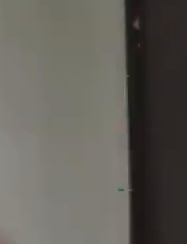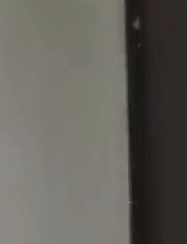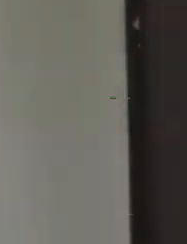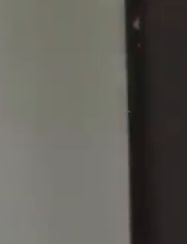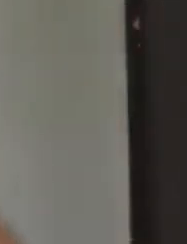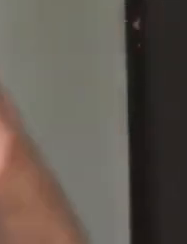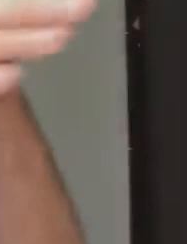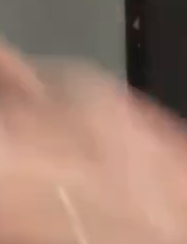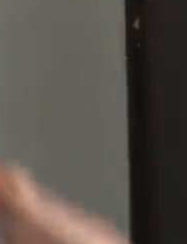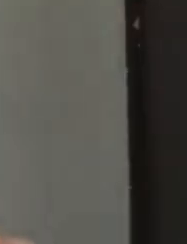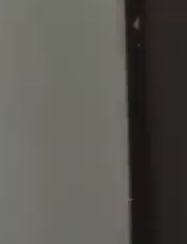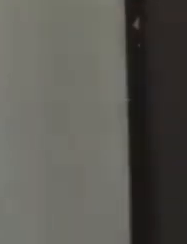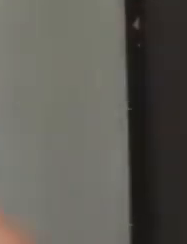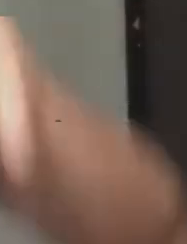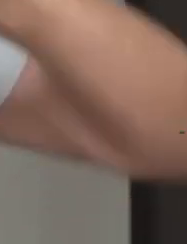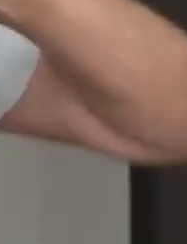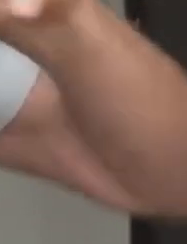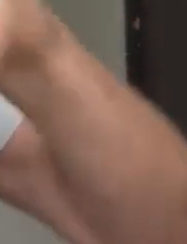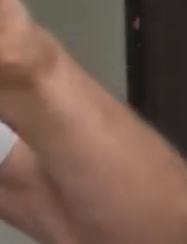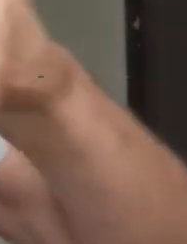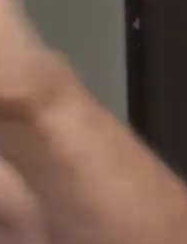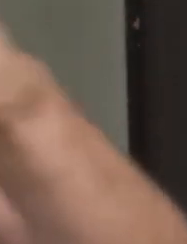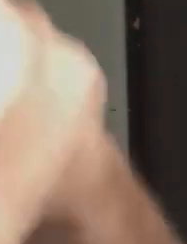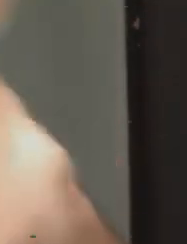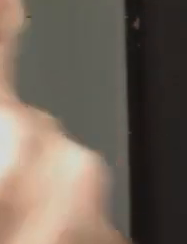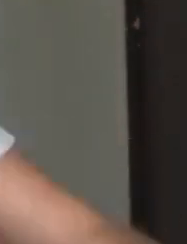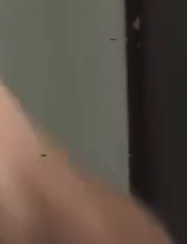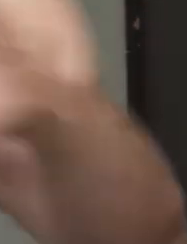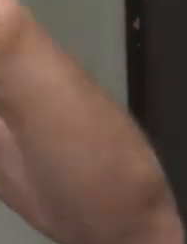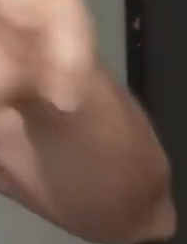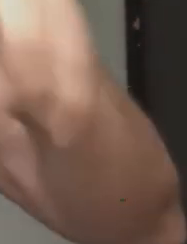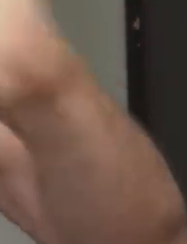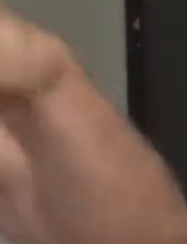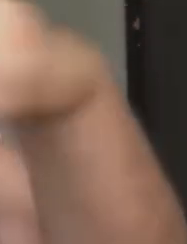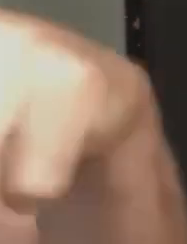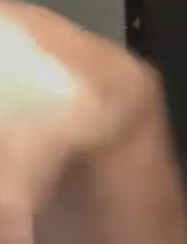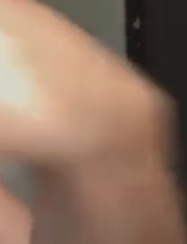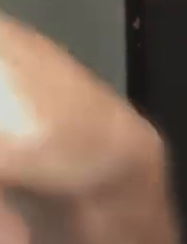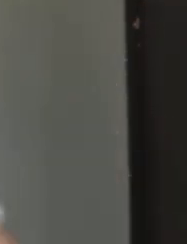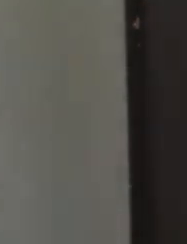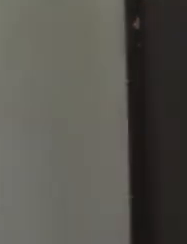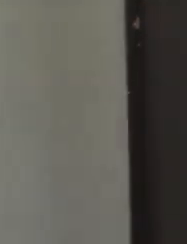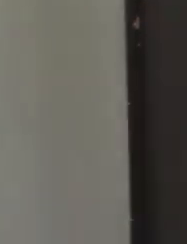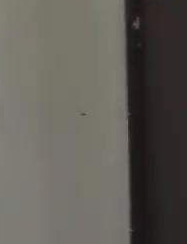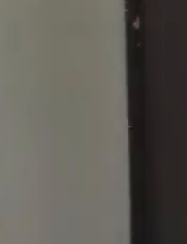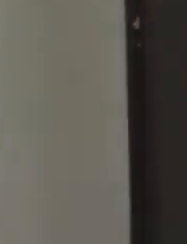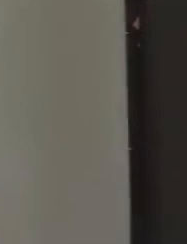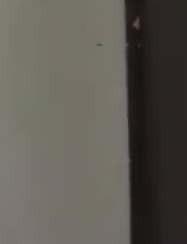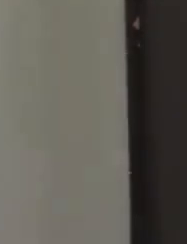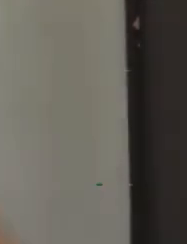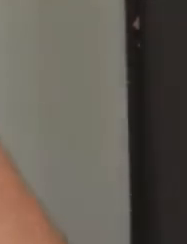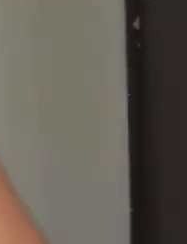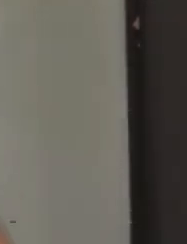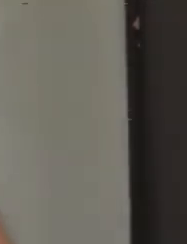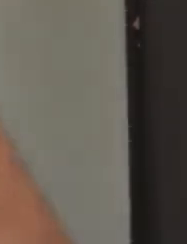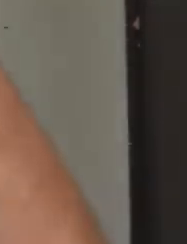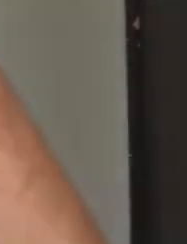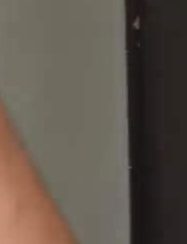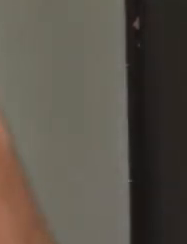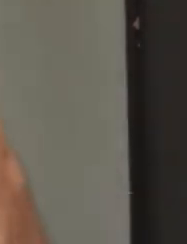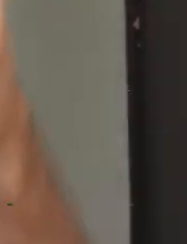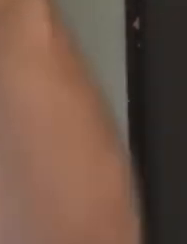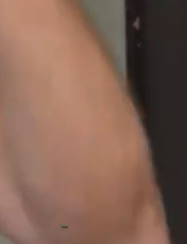de expressão. É questão de história. É questão do que aconteceu. É questão dos fatos. E o que tem de